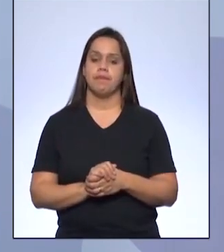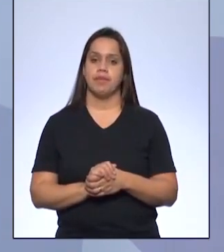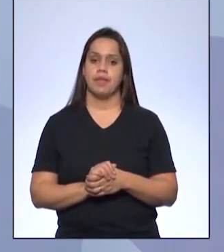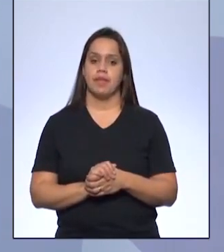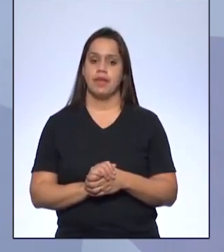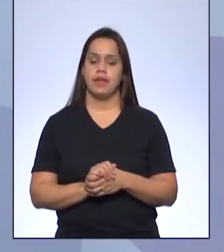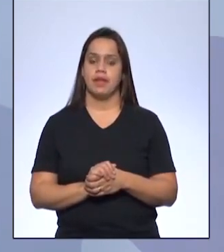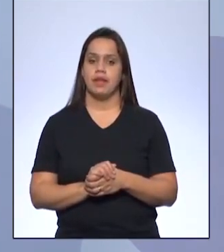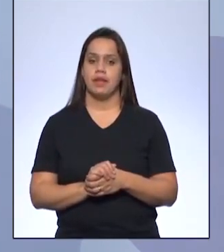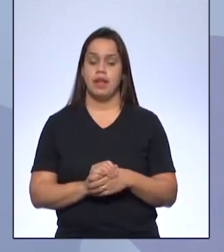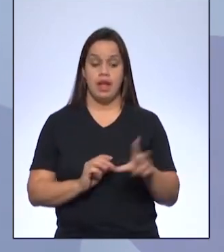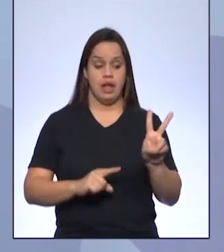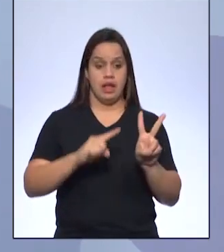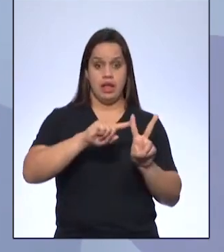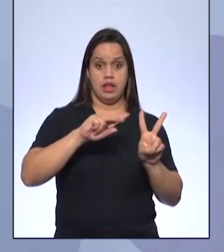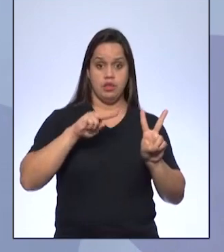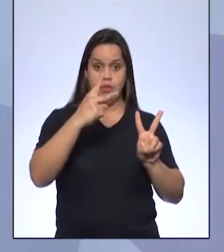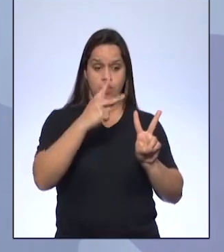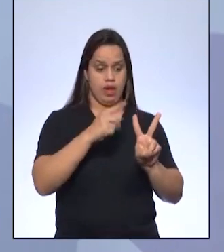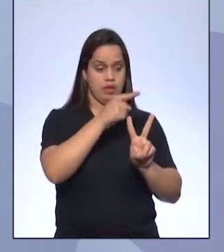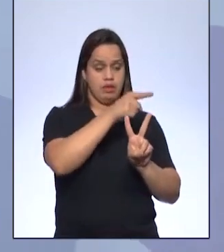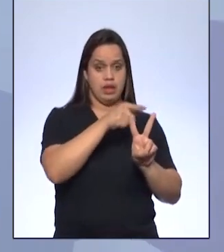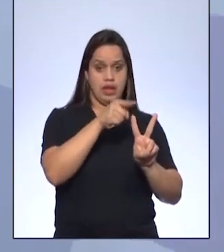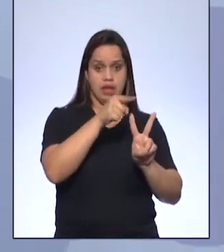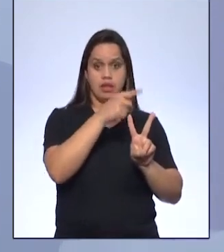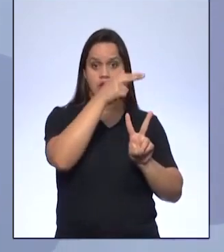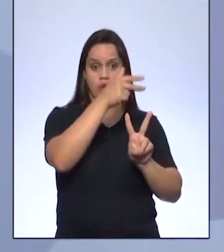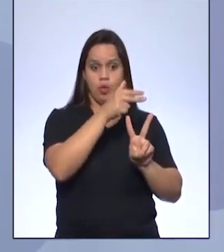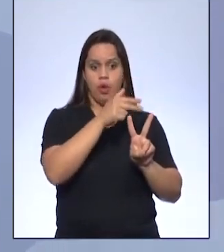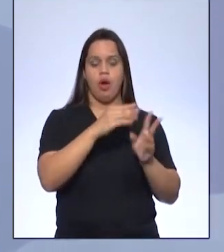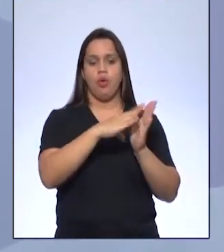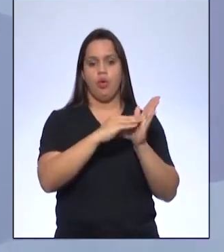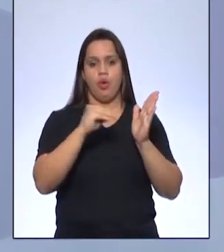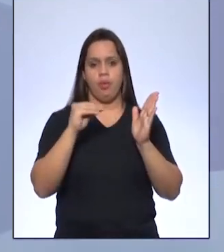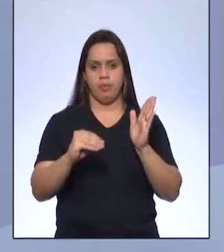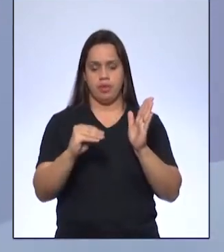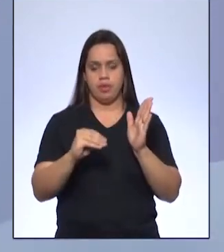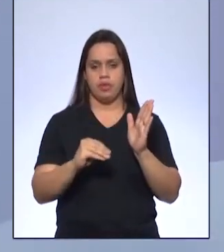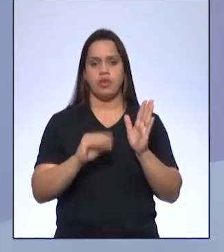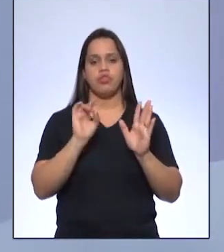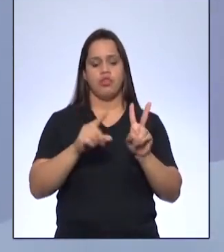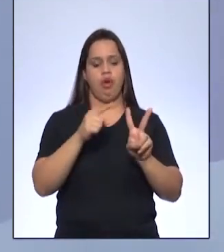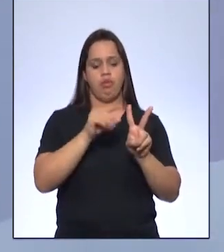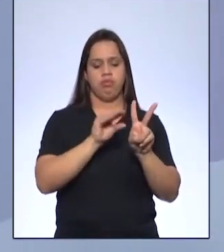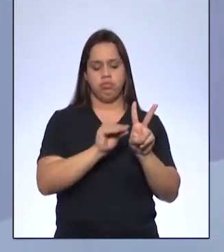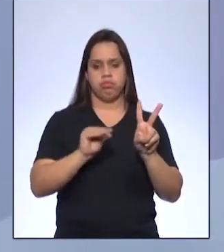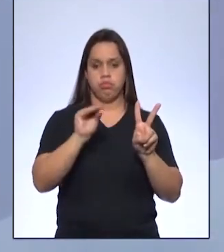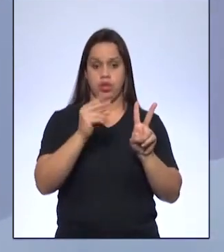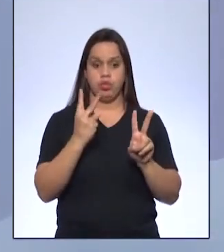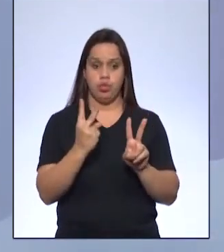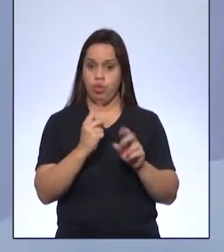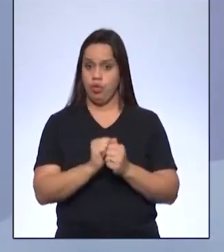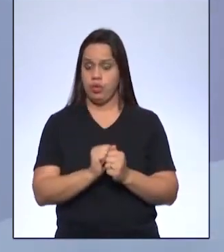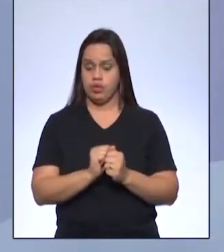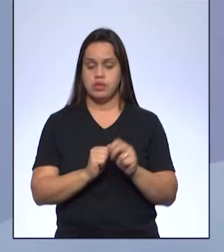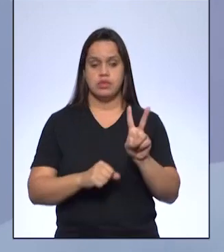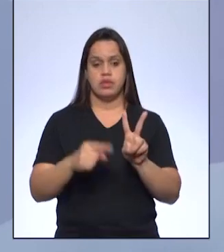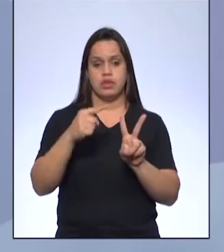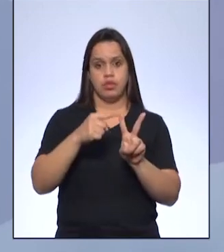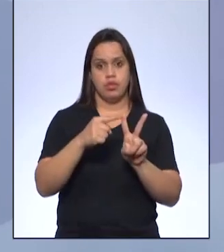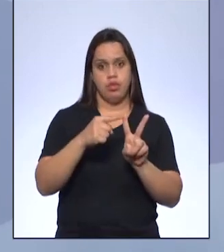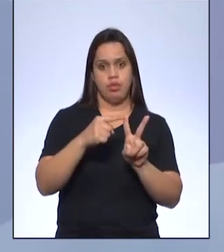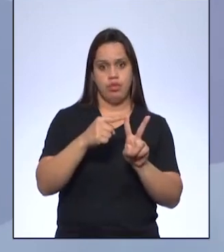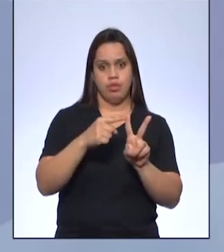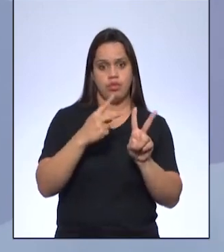Expoente e índice iguais, copio radicando. Então, 2 raiz de 2. Mais, olha